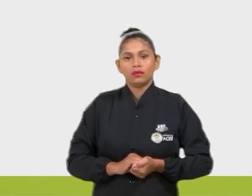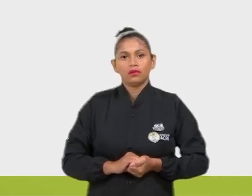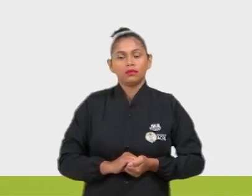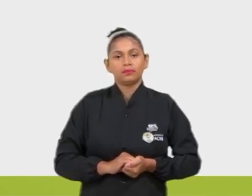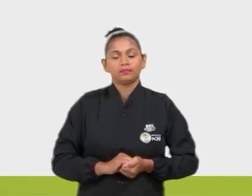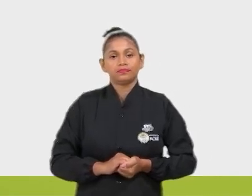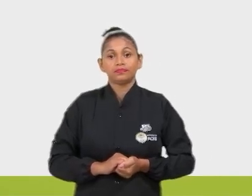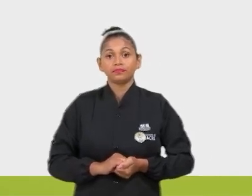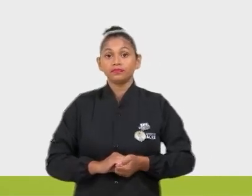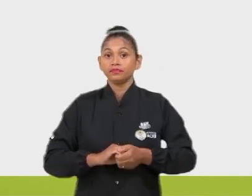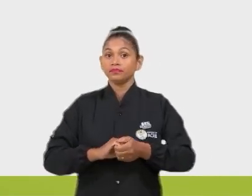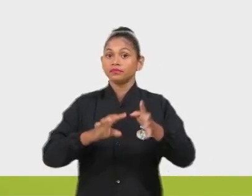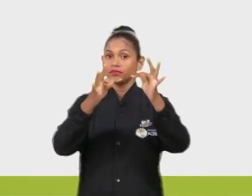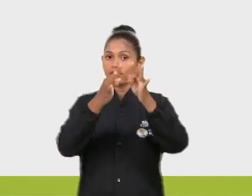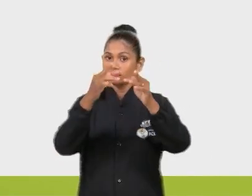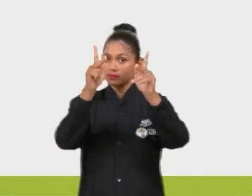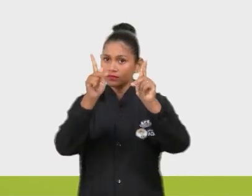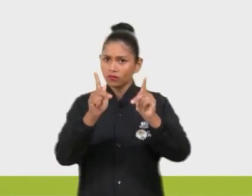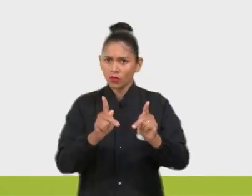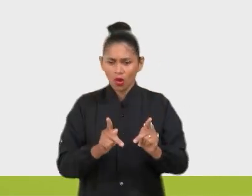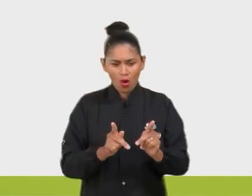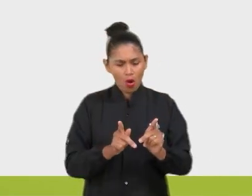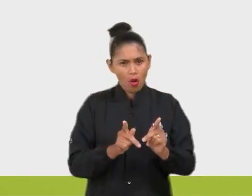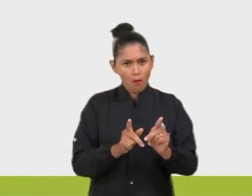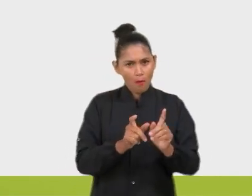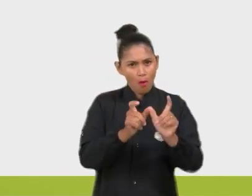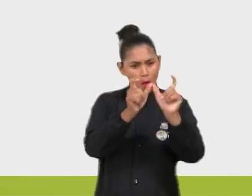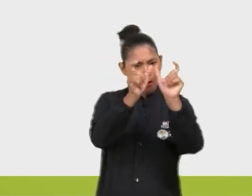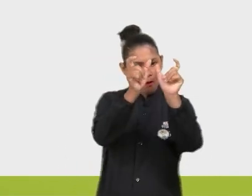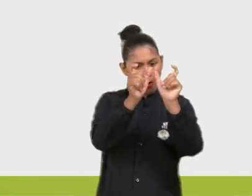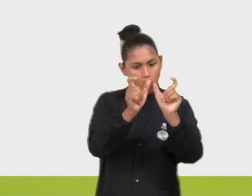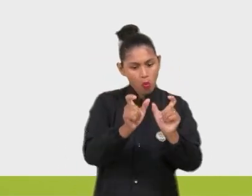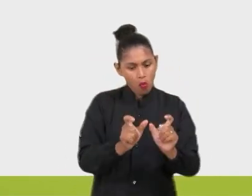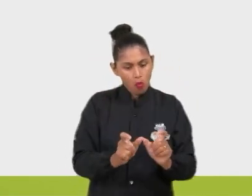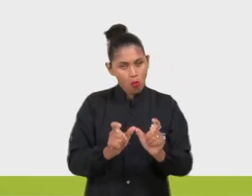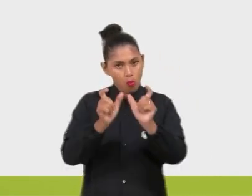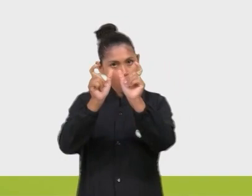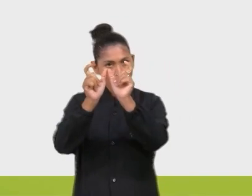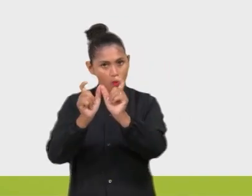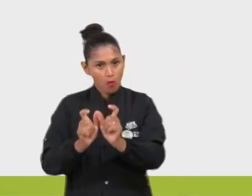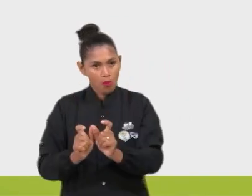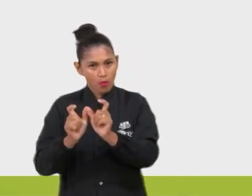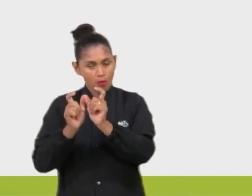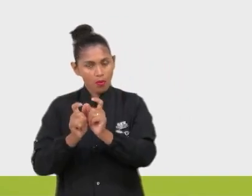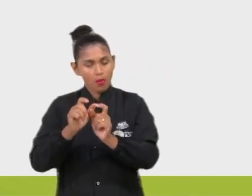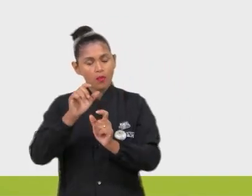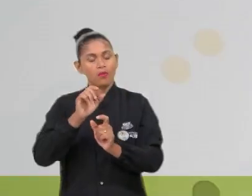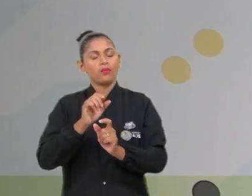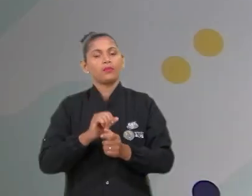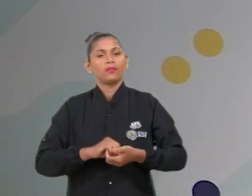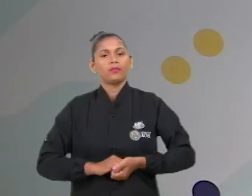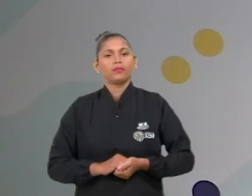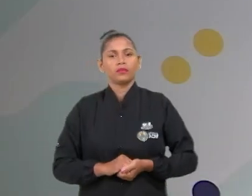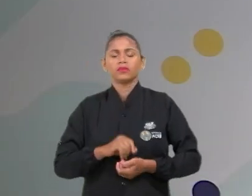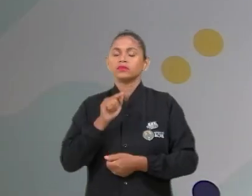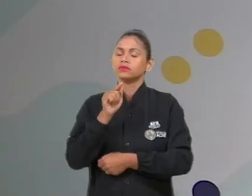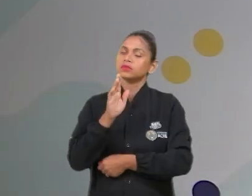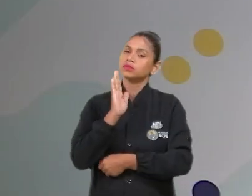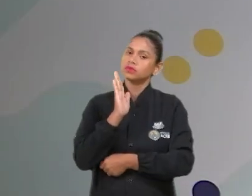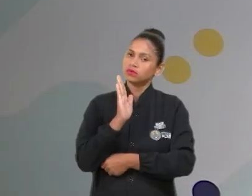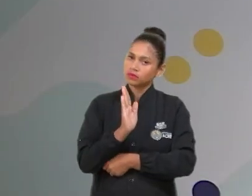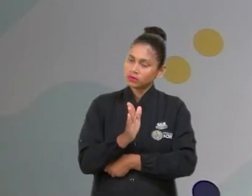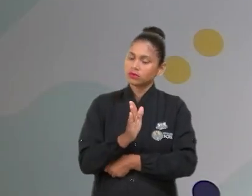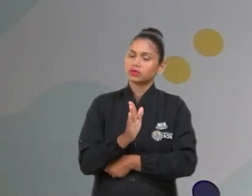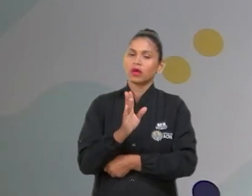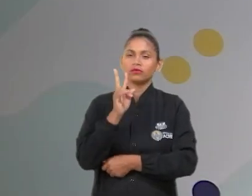A tabela periódica em blocos, como assim? Eu acredito que você já se deparou com a